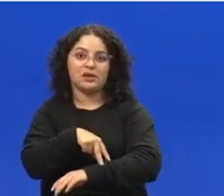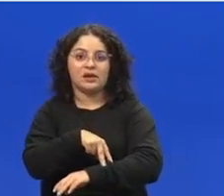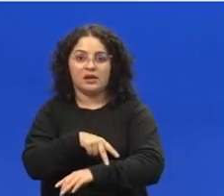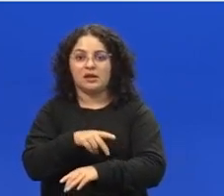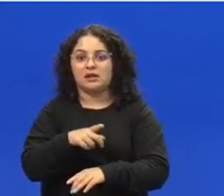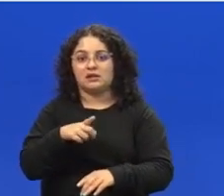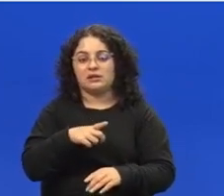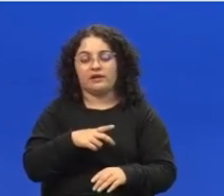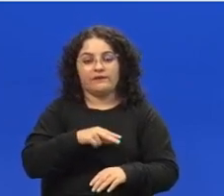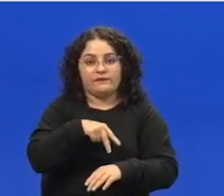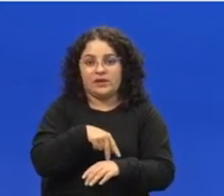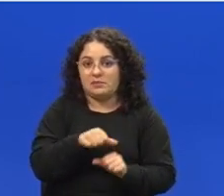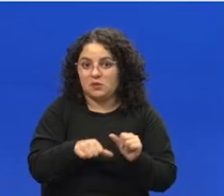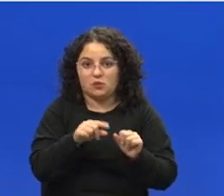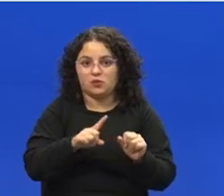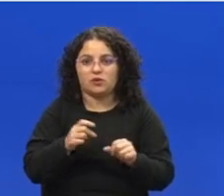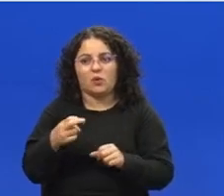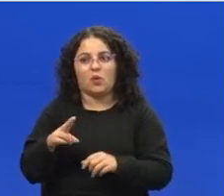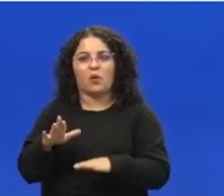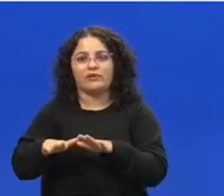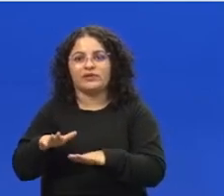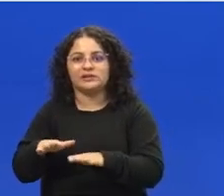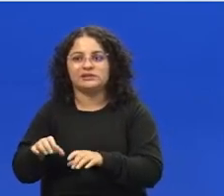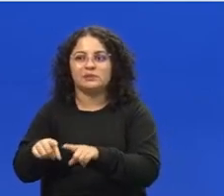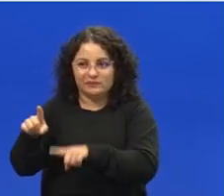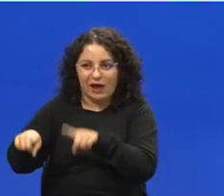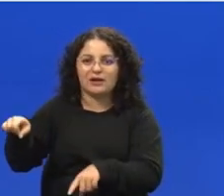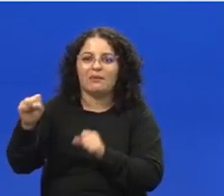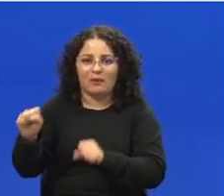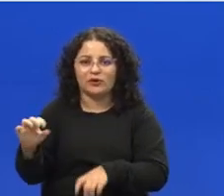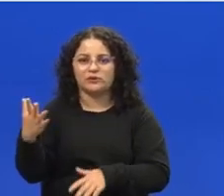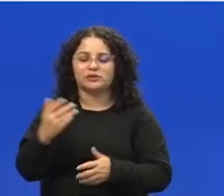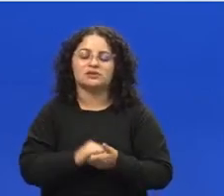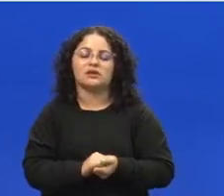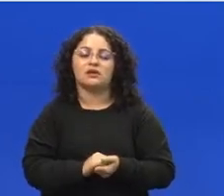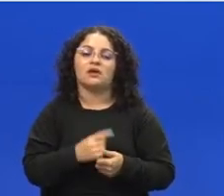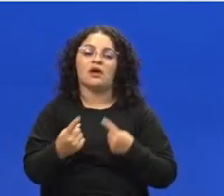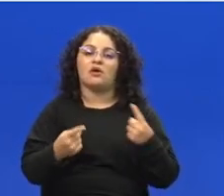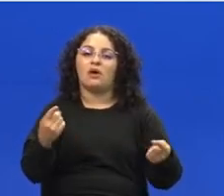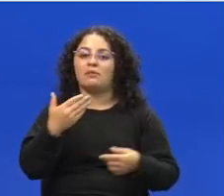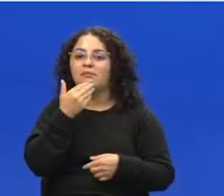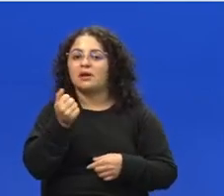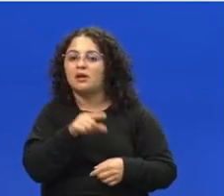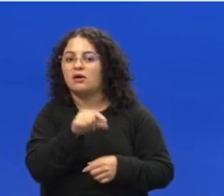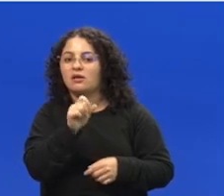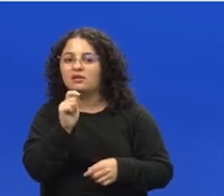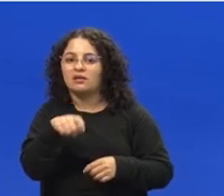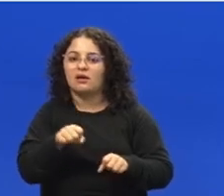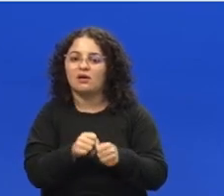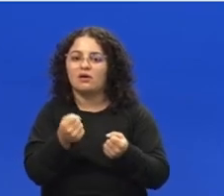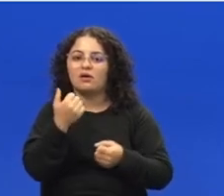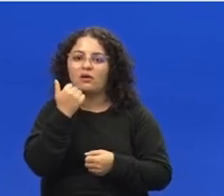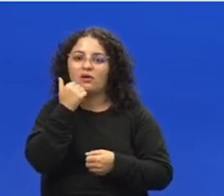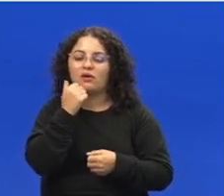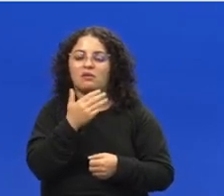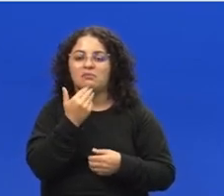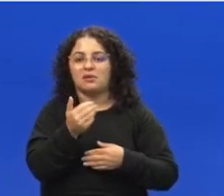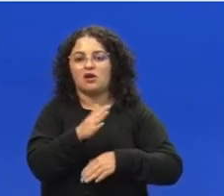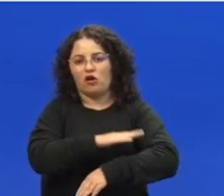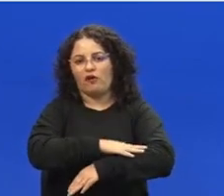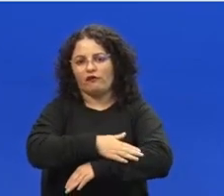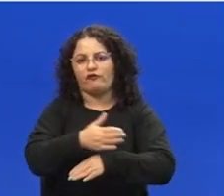instável. O que isso mostra pra gente? O melhor cenário, se eu pudesse escolher como ter uma fratura, eu escolheria uma fratura